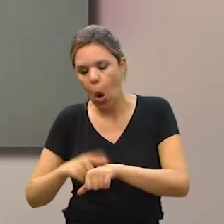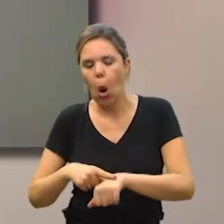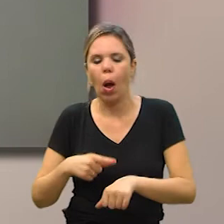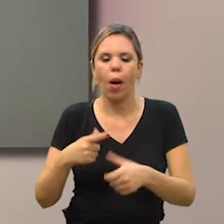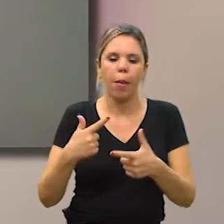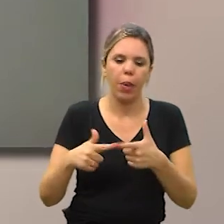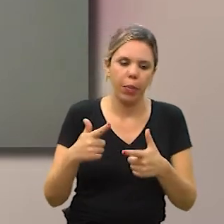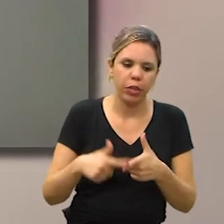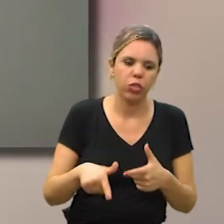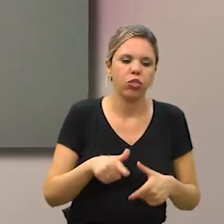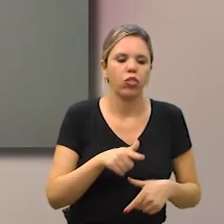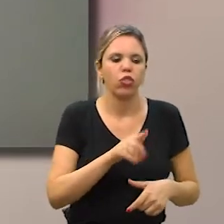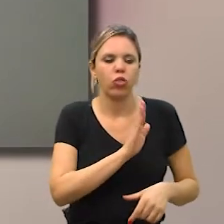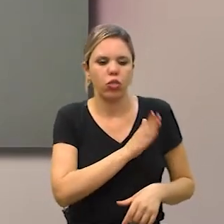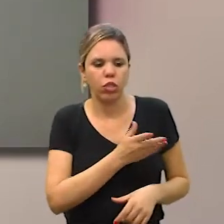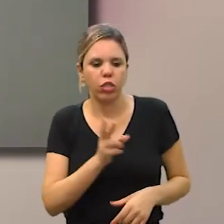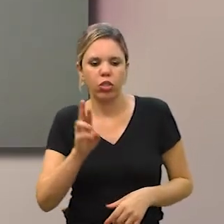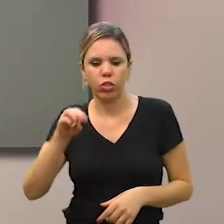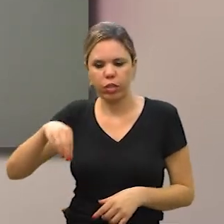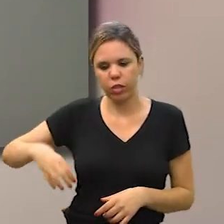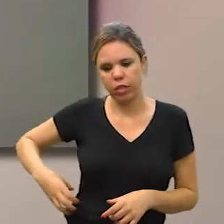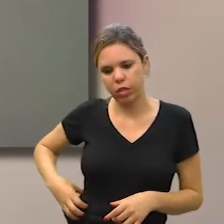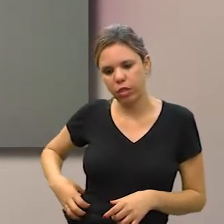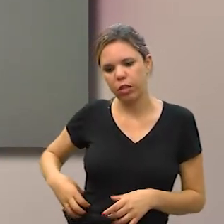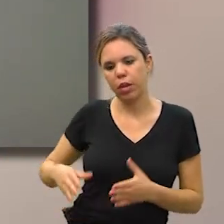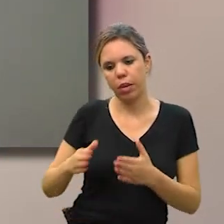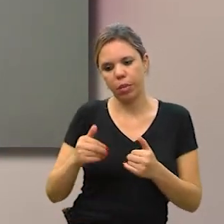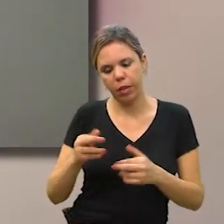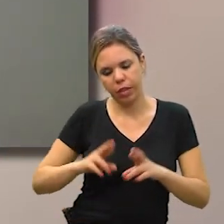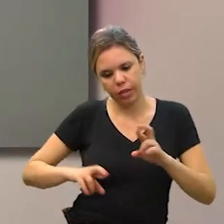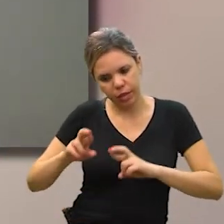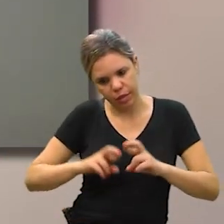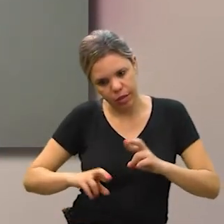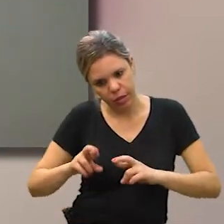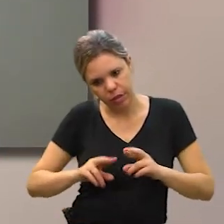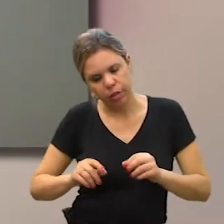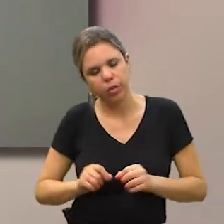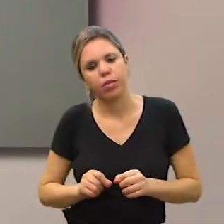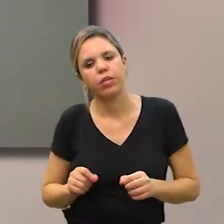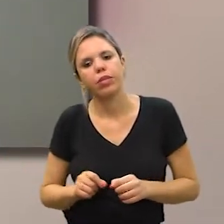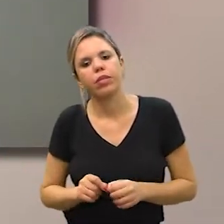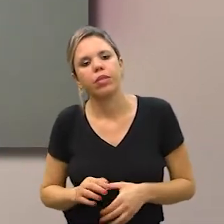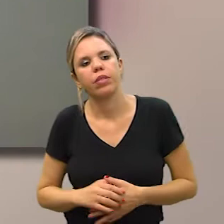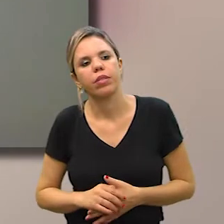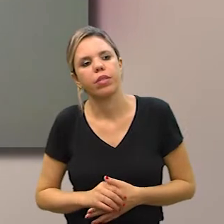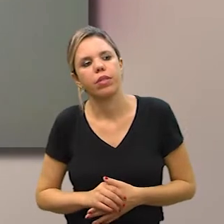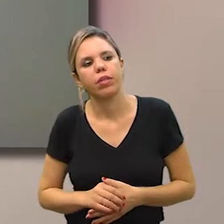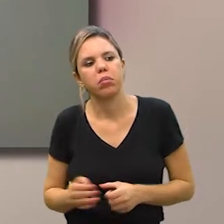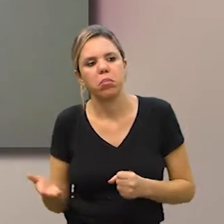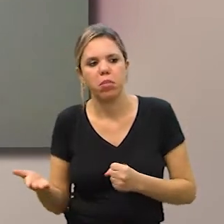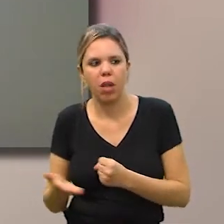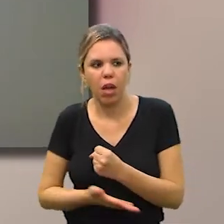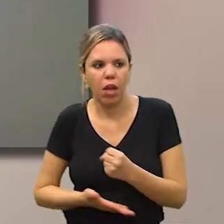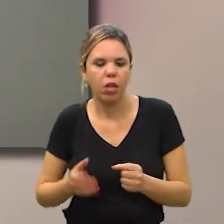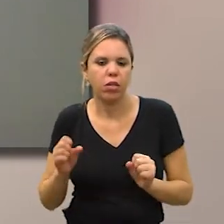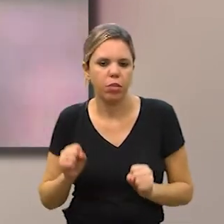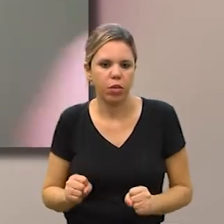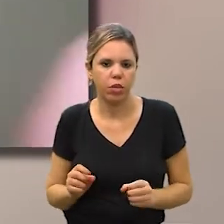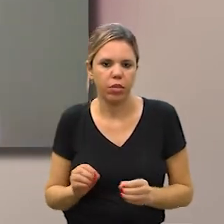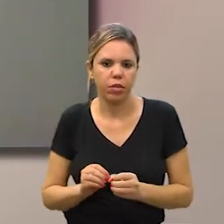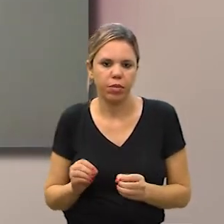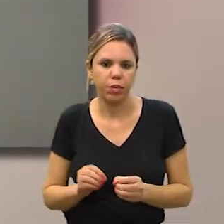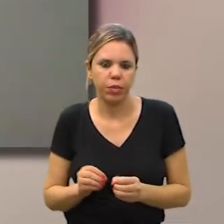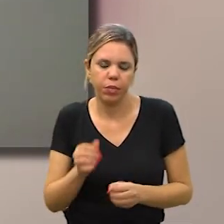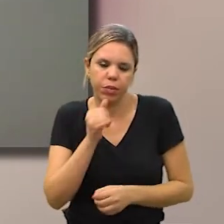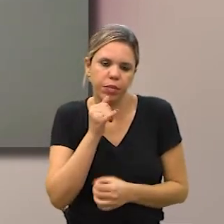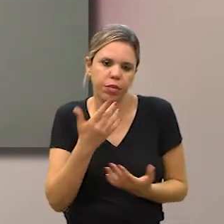está comprometendo o coração os rins estão a gente pede exames assim básicos e pode